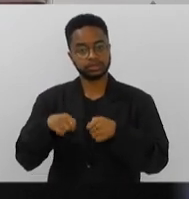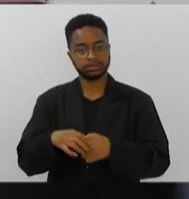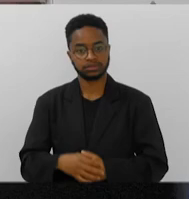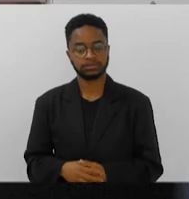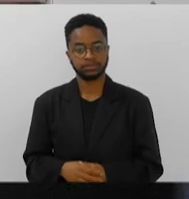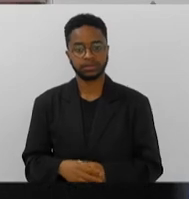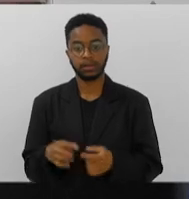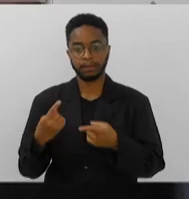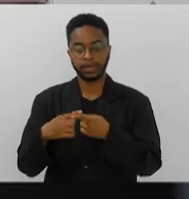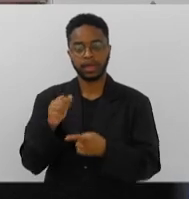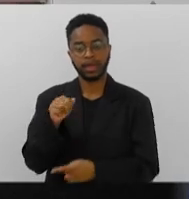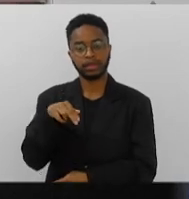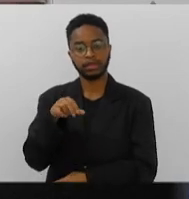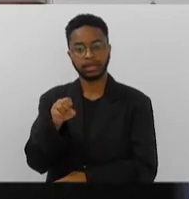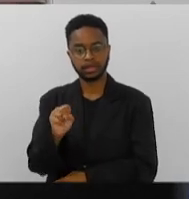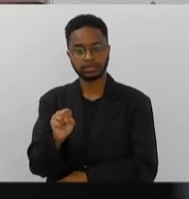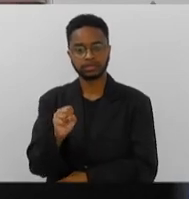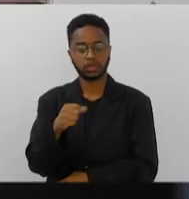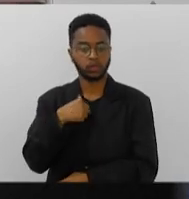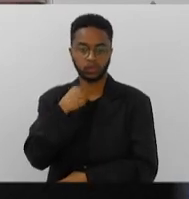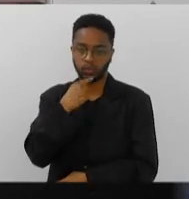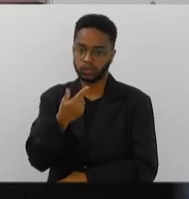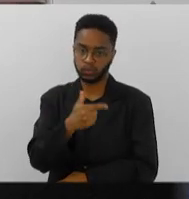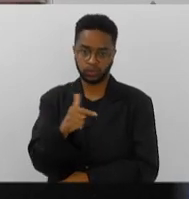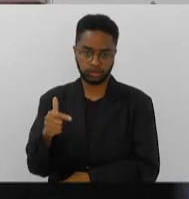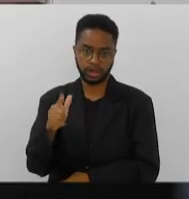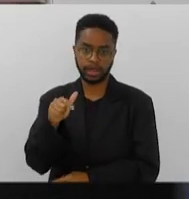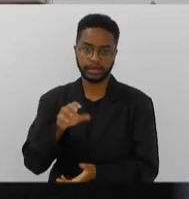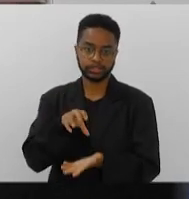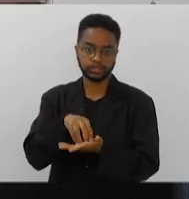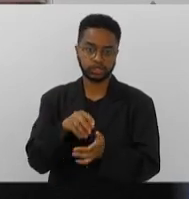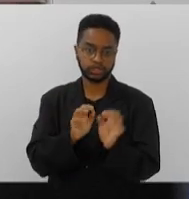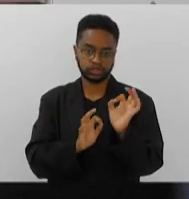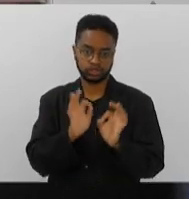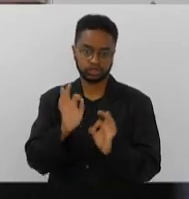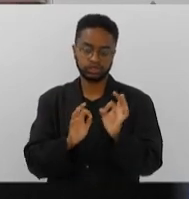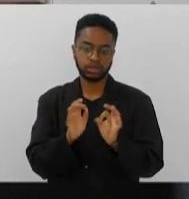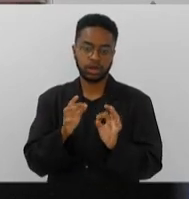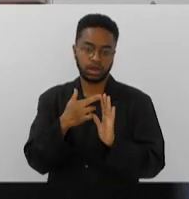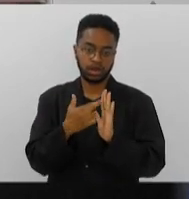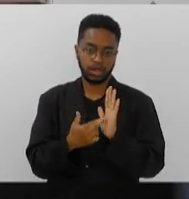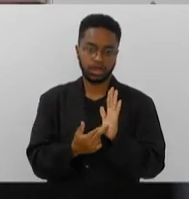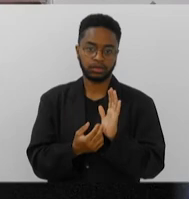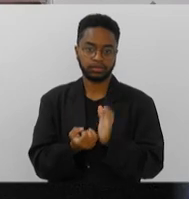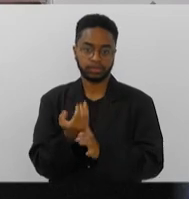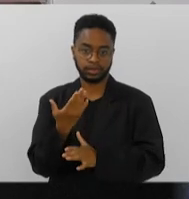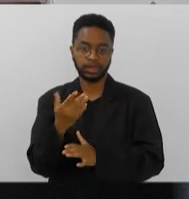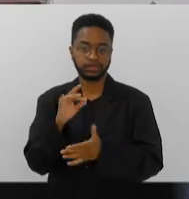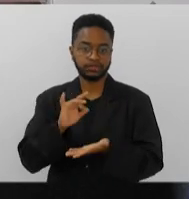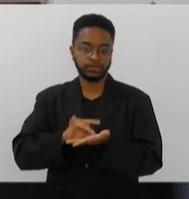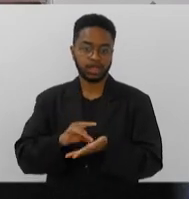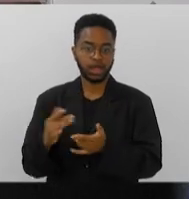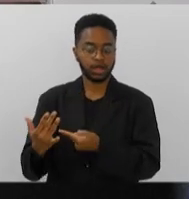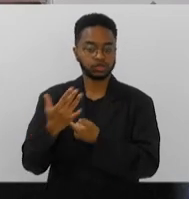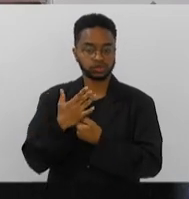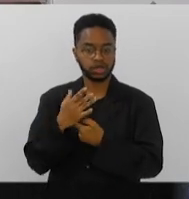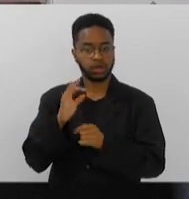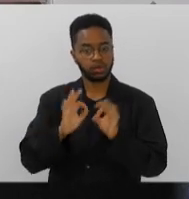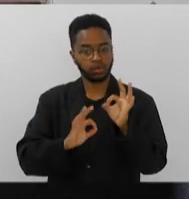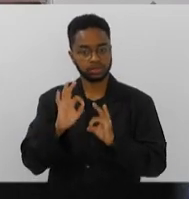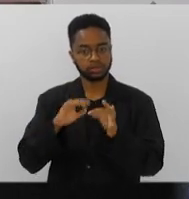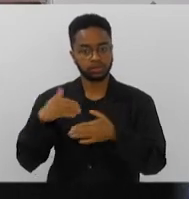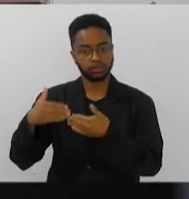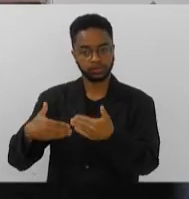porque a ANS, sem dúvida nenhuma, como agente reguladora, é aquela que, no fim das contas, vai nos ajudar a regulamentar o